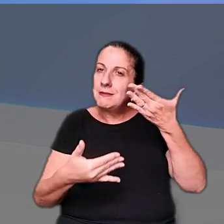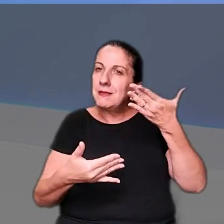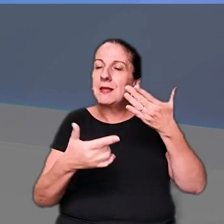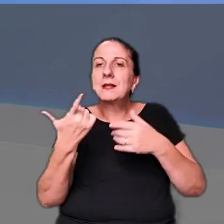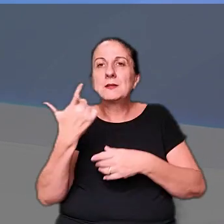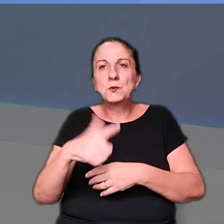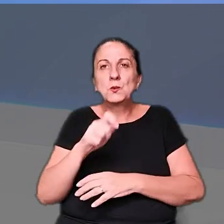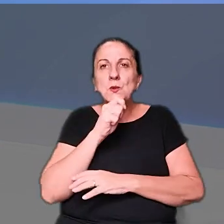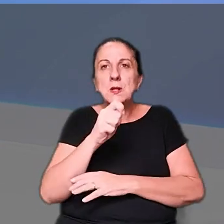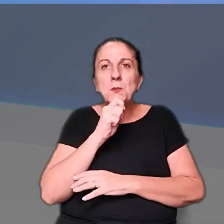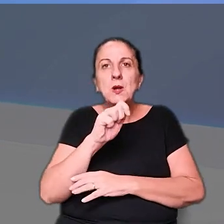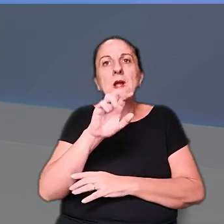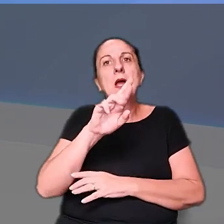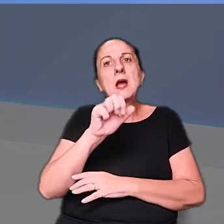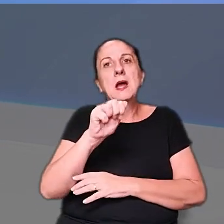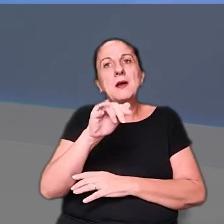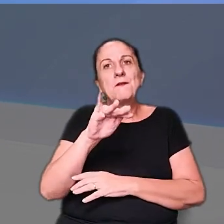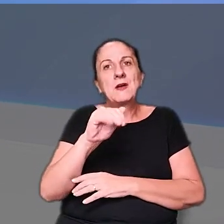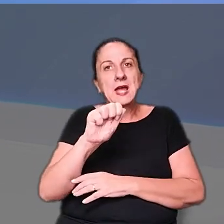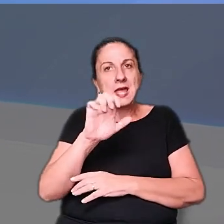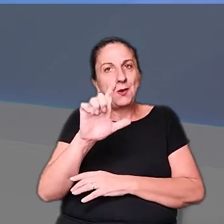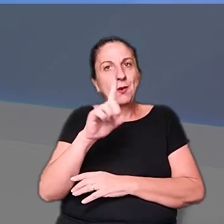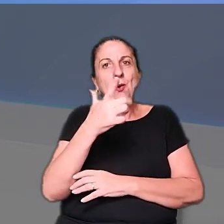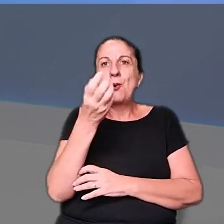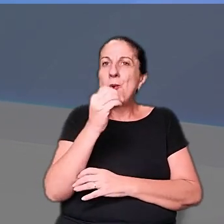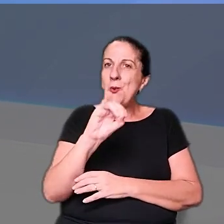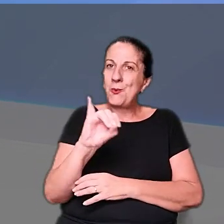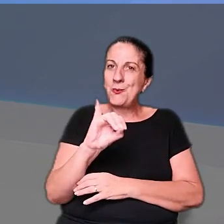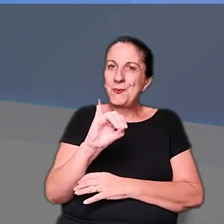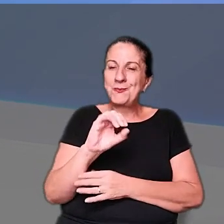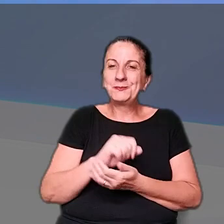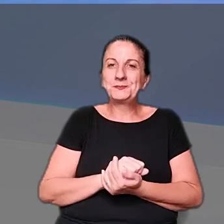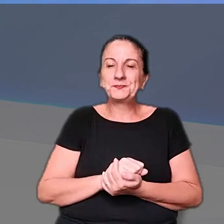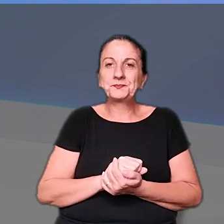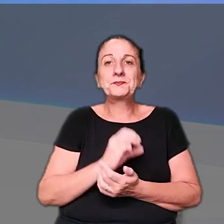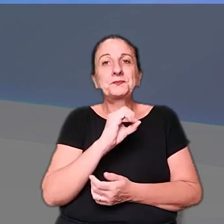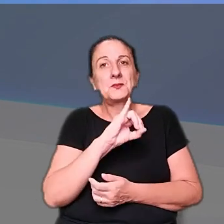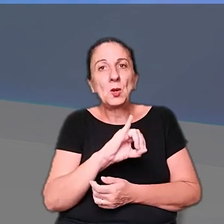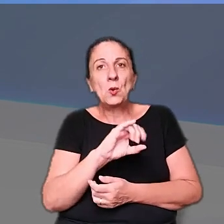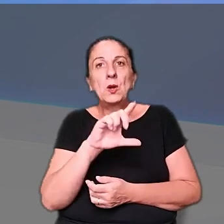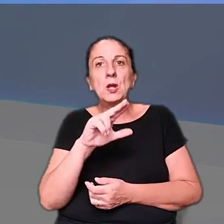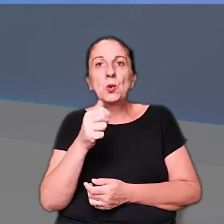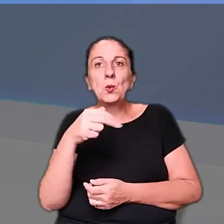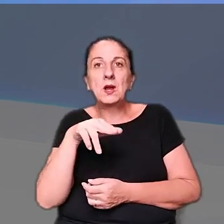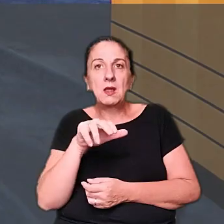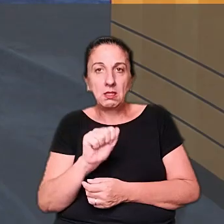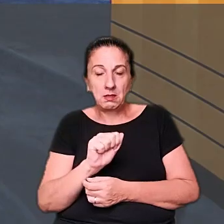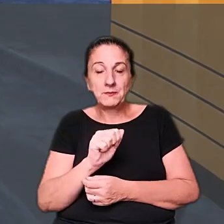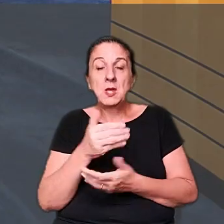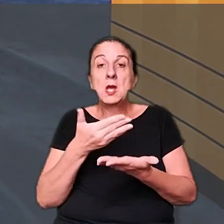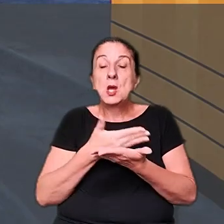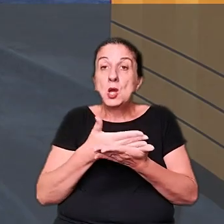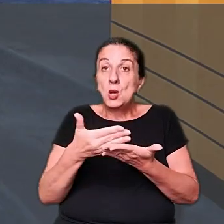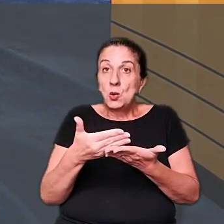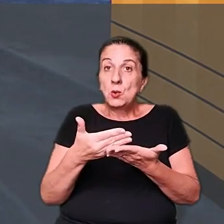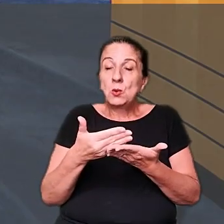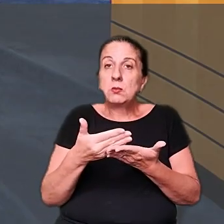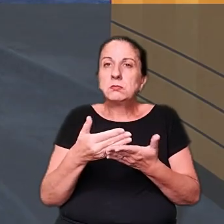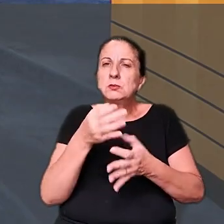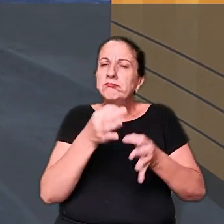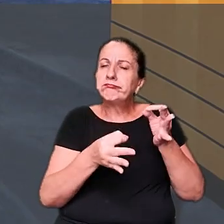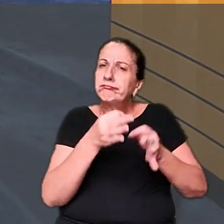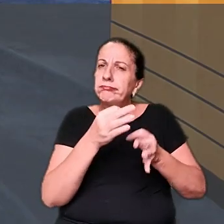desse caso com o repórter Rafael Oliveira. Oi, Rafael. Olá, Luana. A ação originária